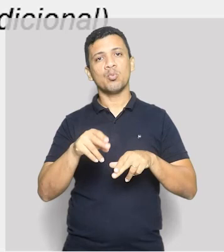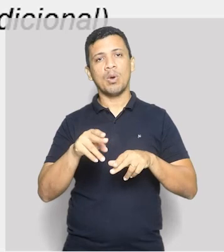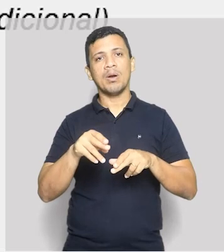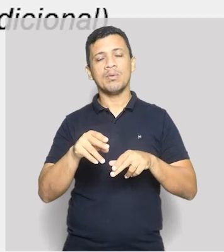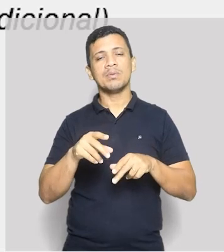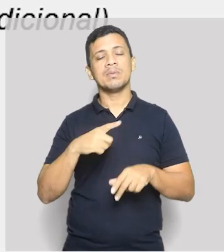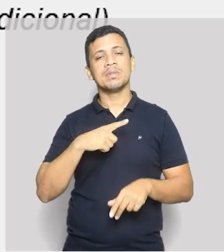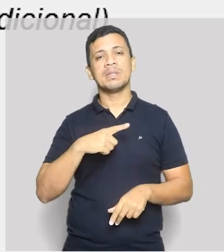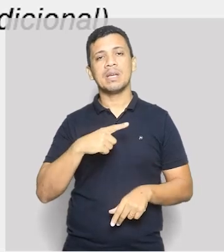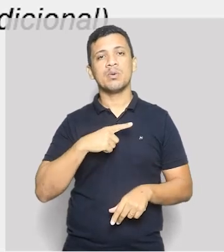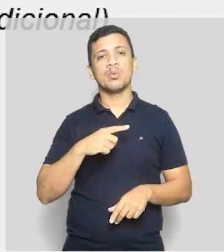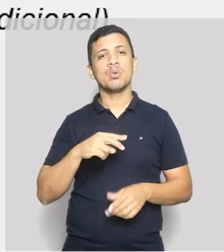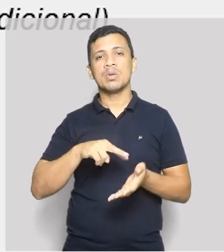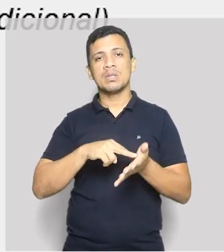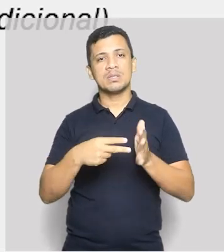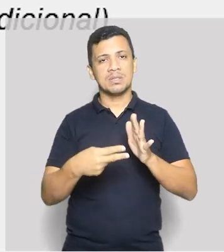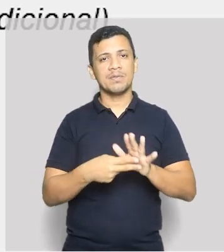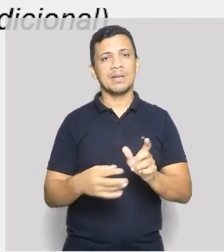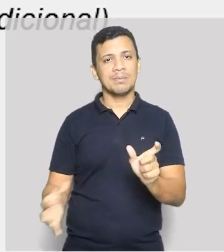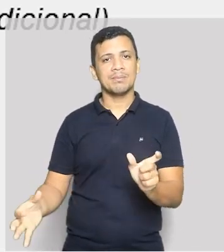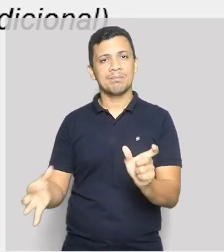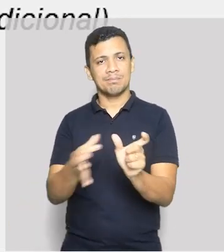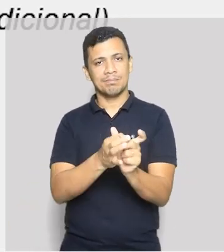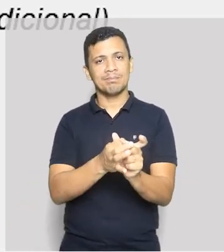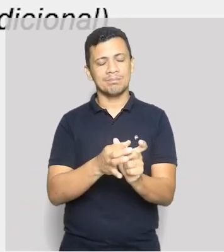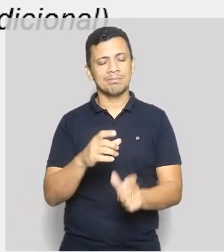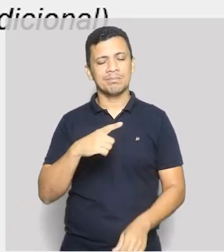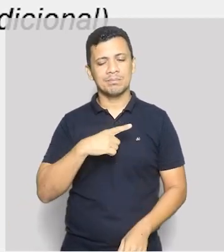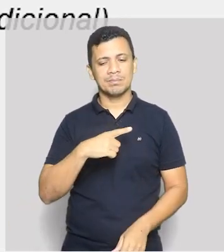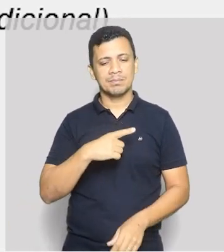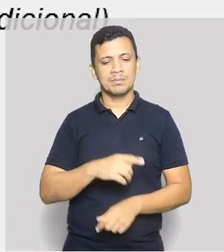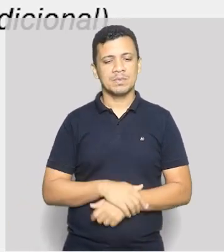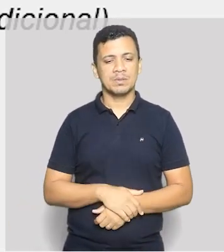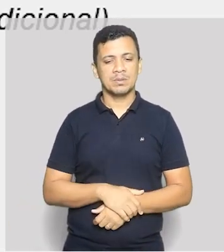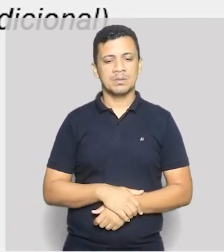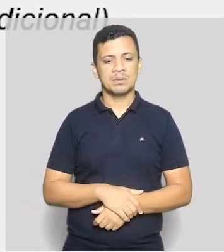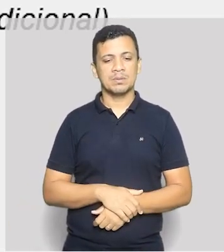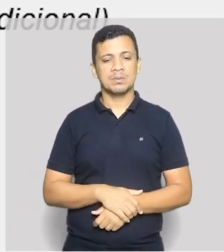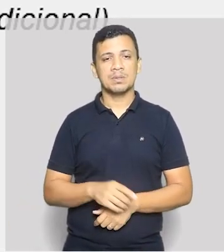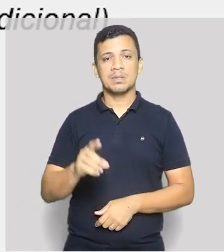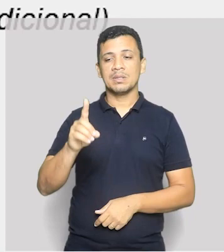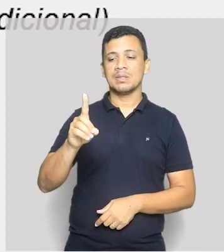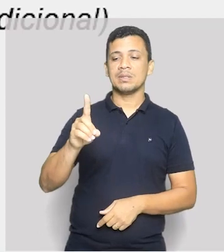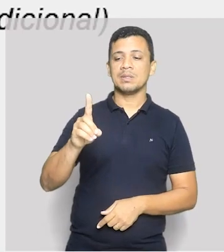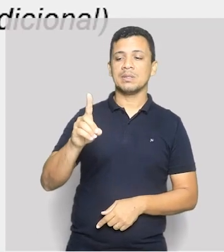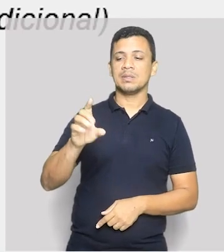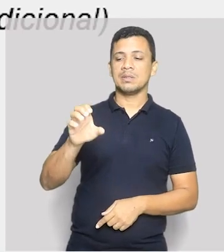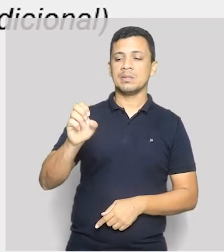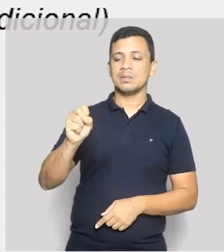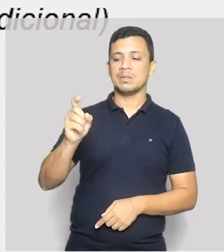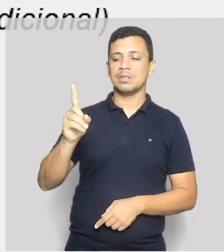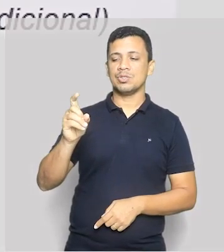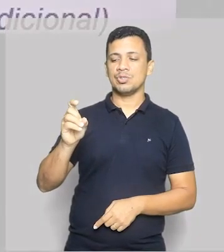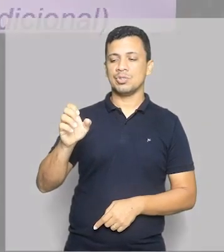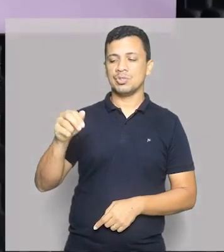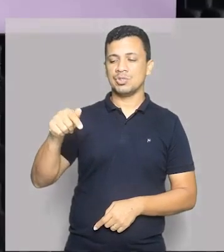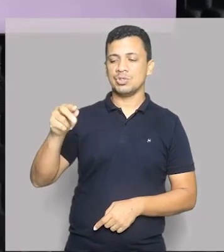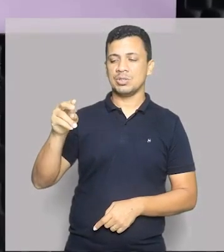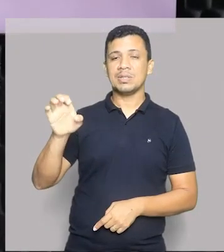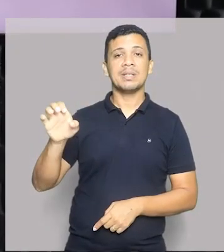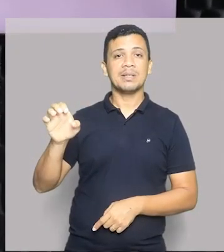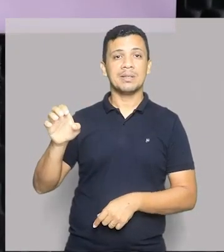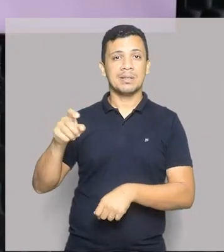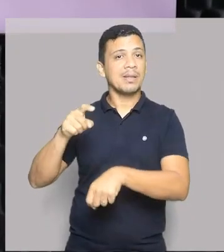palavras com o valor da conjunção. Então, olha só. O desde que, na primeira frase, passa uma ideia de tempo. Nós